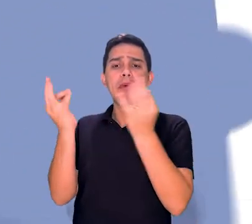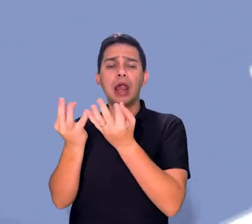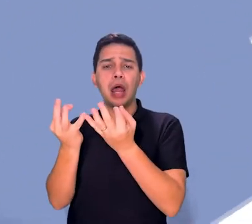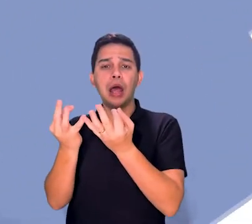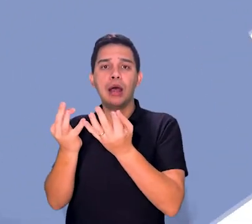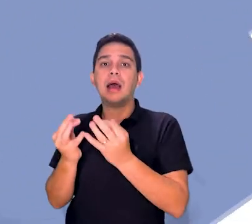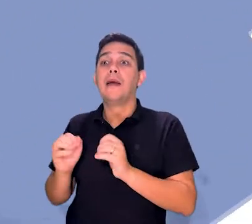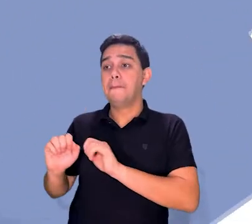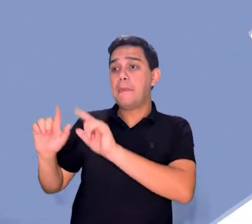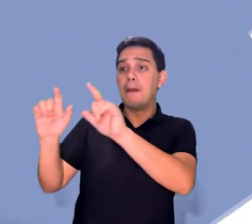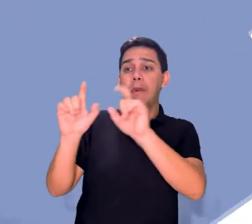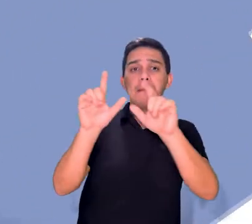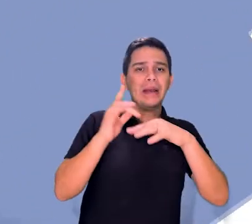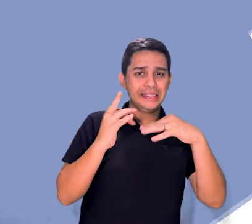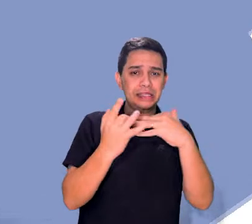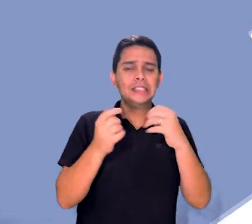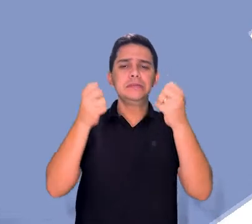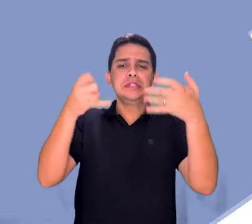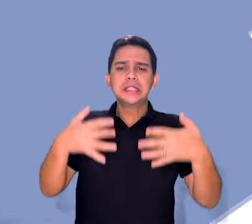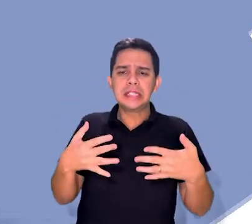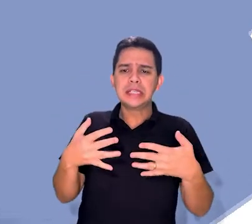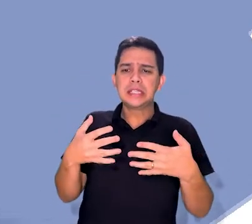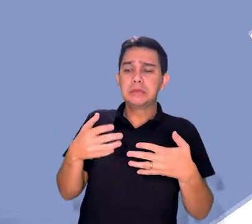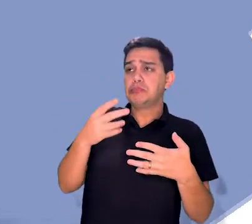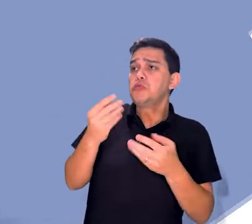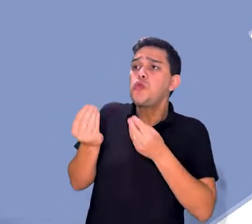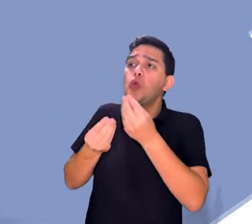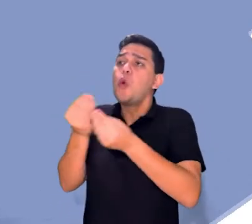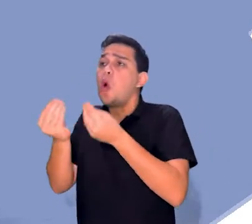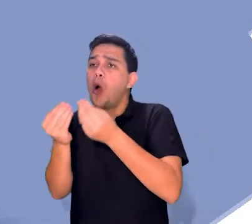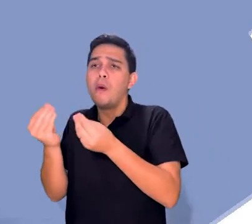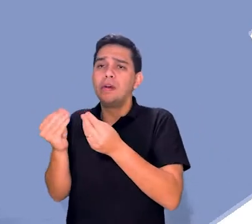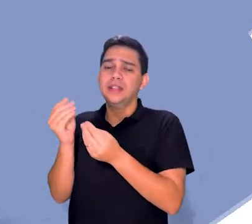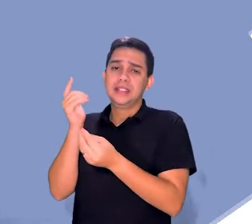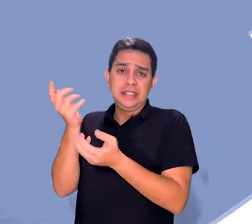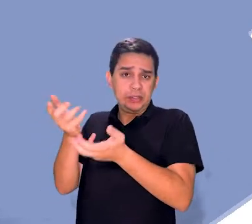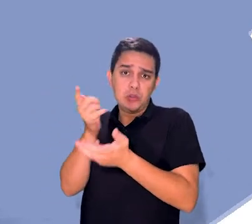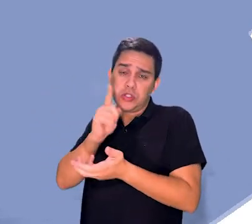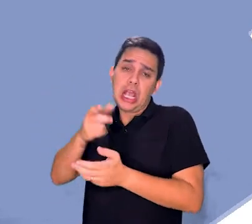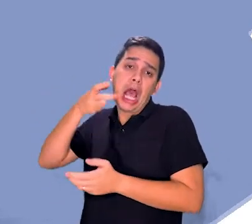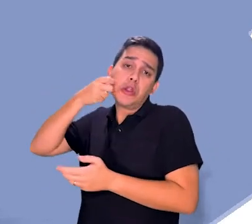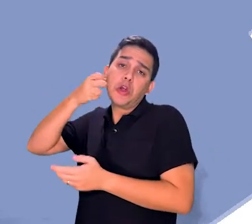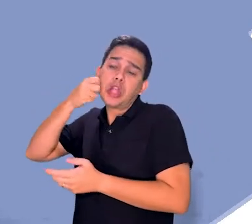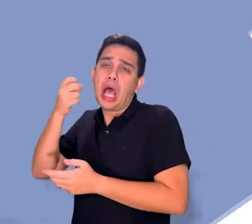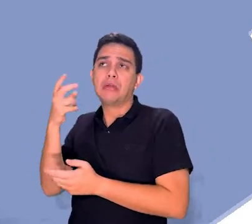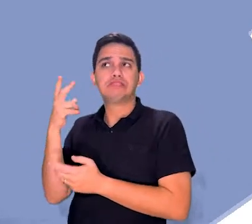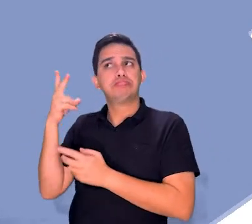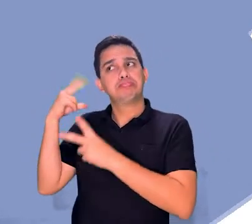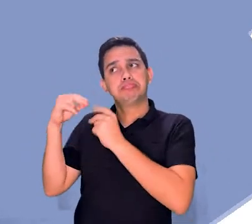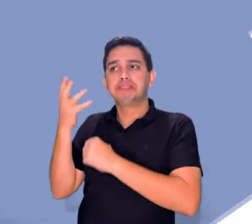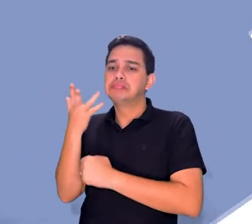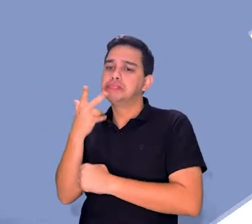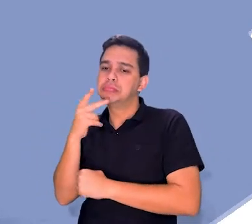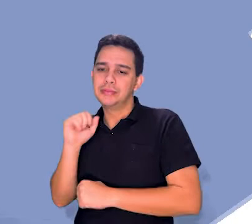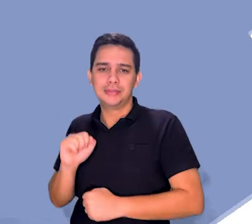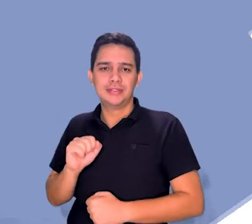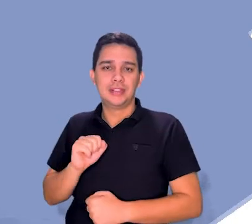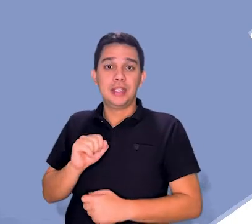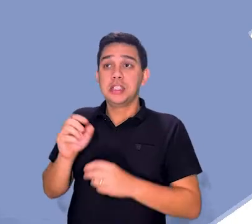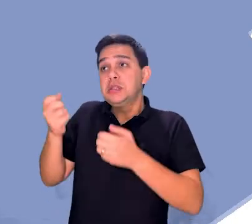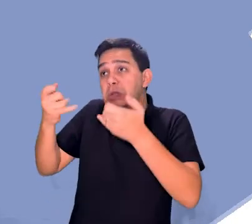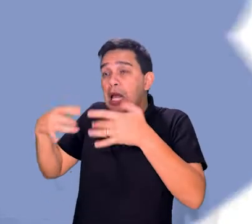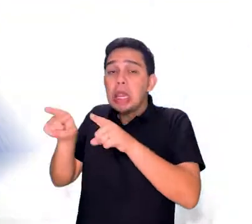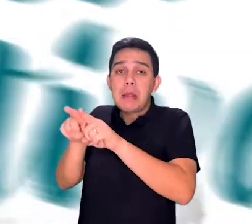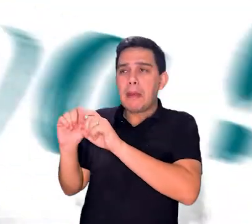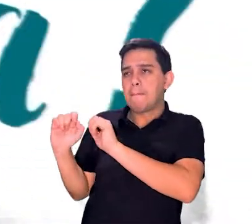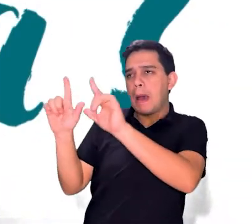o projeto, procedimentos a serem tomados por quem deseja adotar, a atuação do MPRJ nos processos